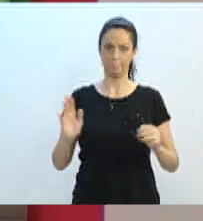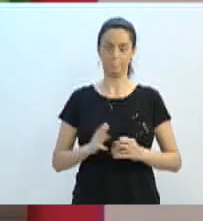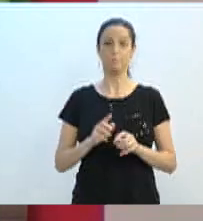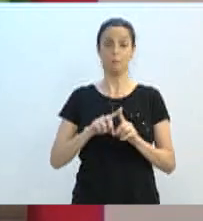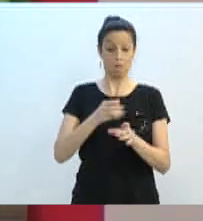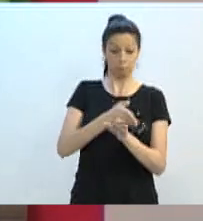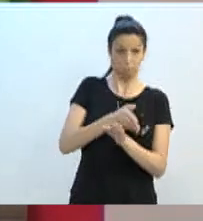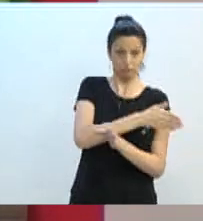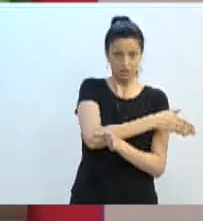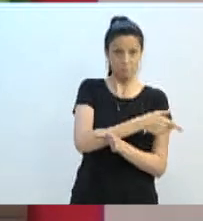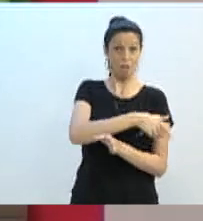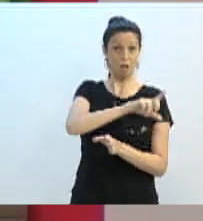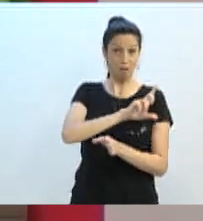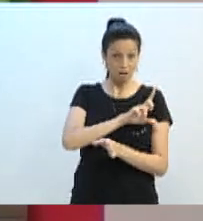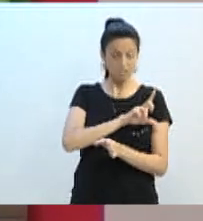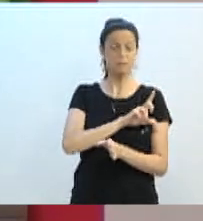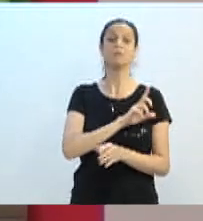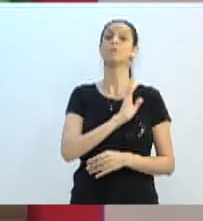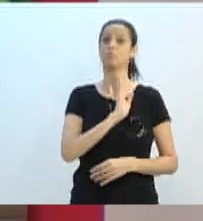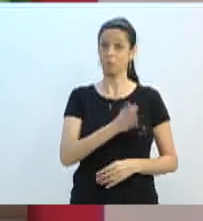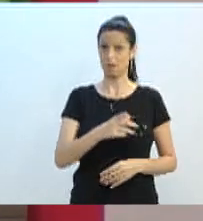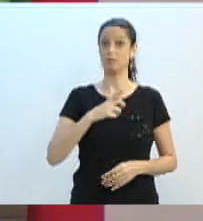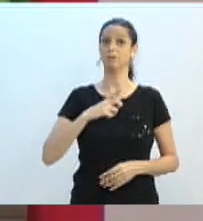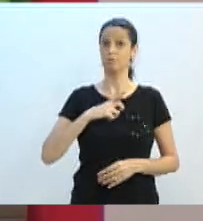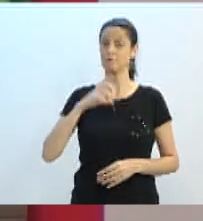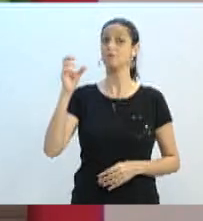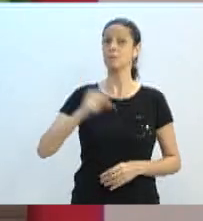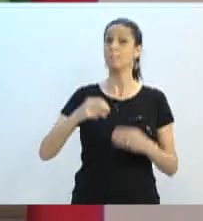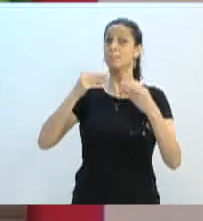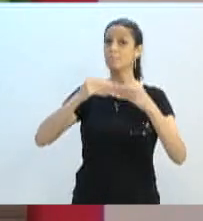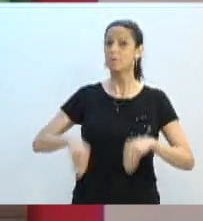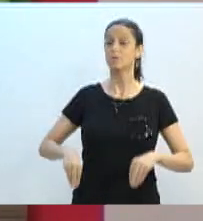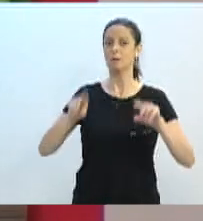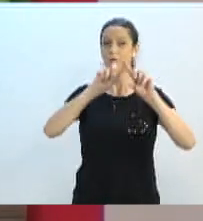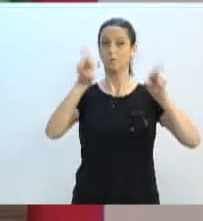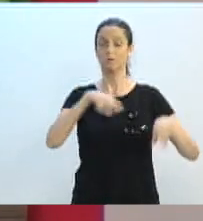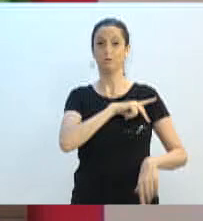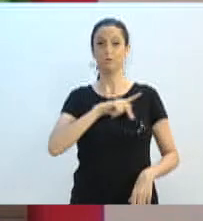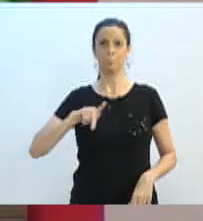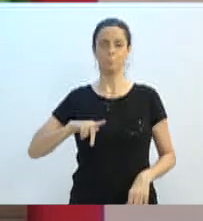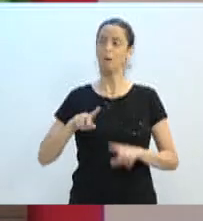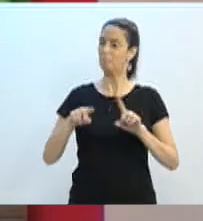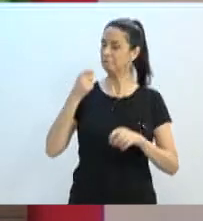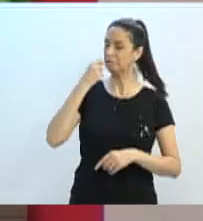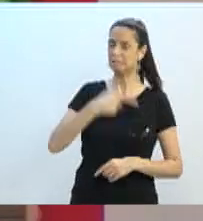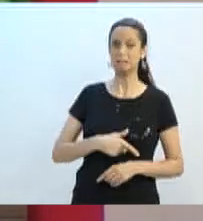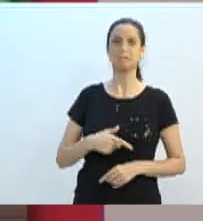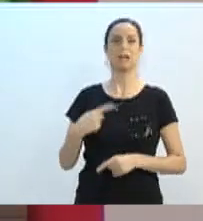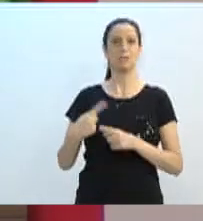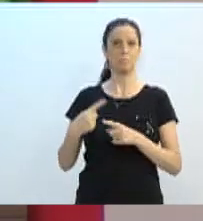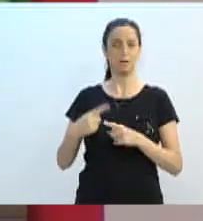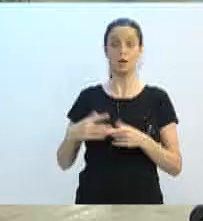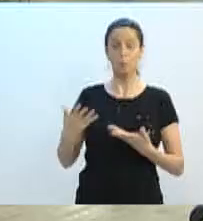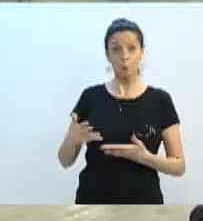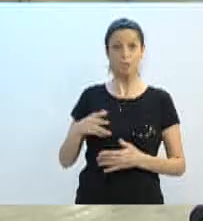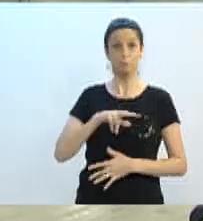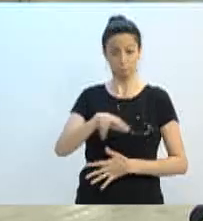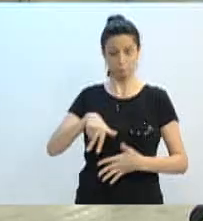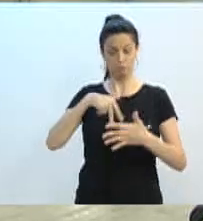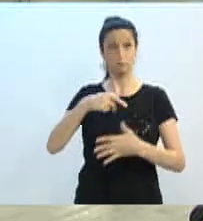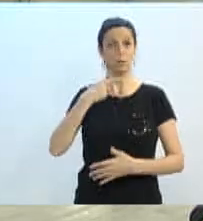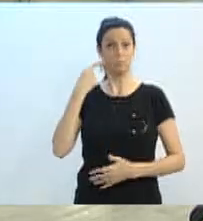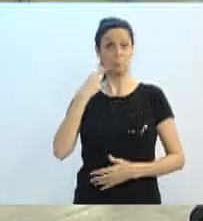públicos, aí não podia falar, viraram as costas para o Marcelo Lanzarin. Pode falar, por gentileza.